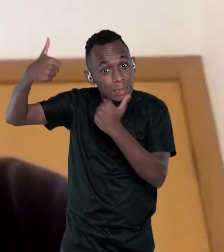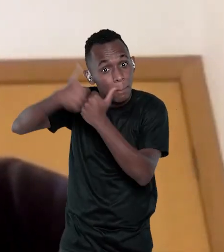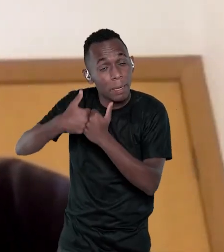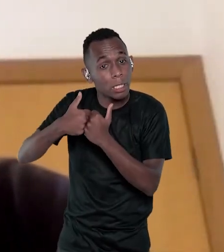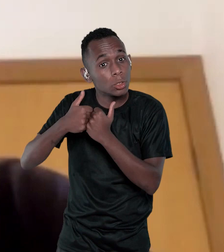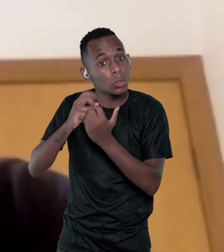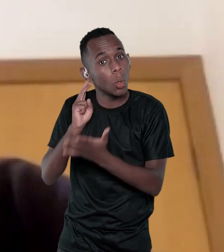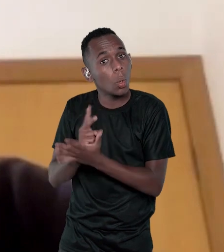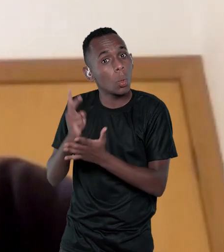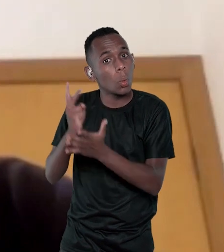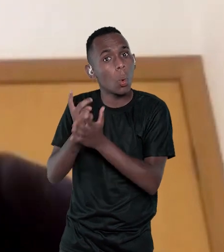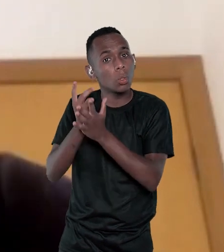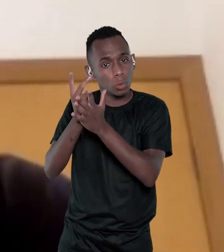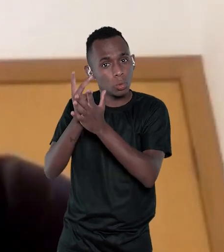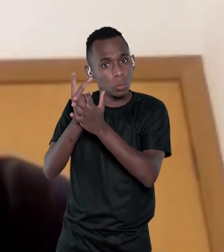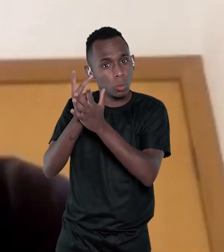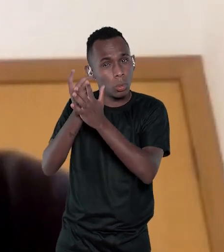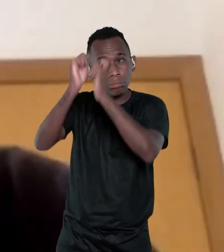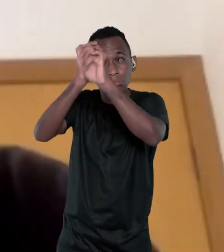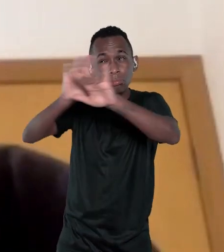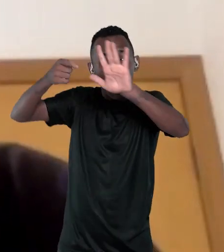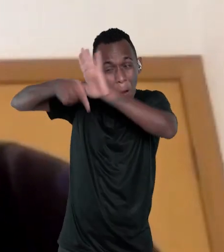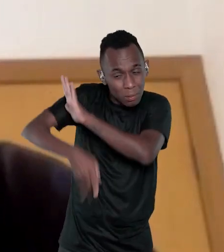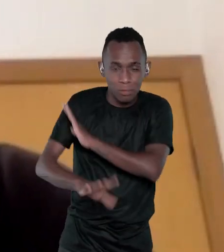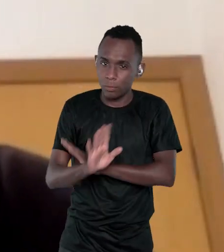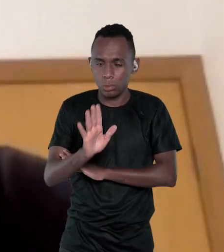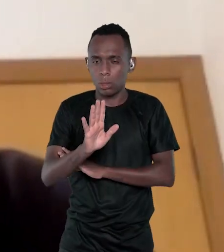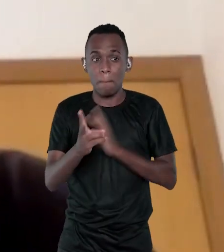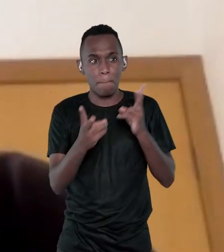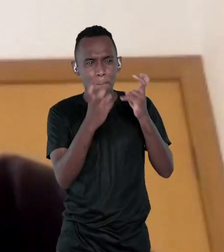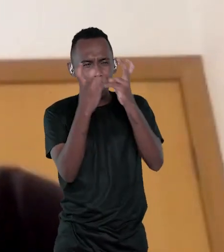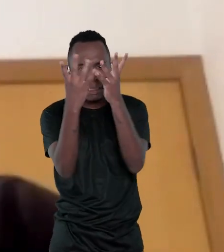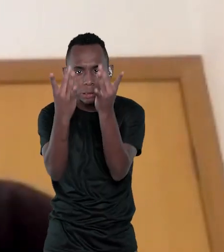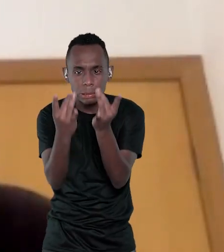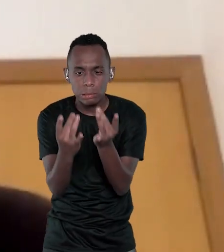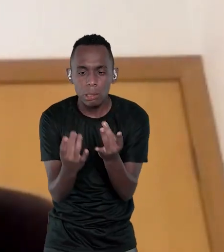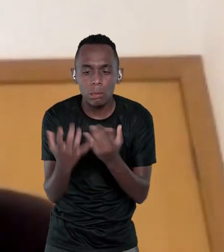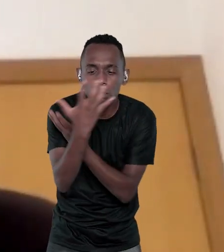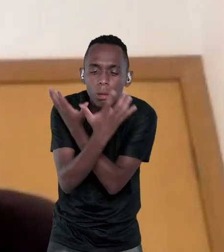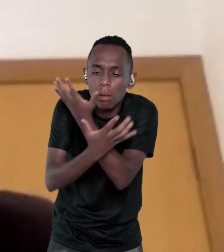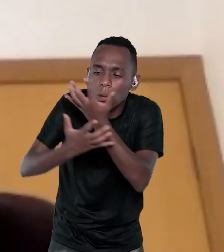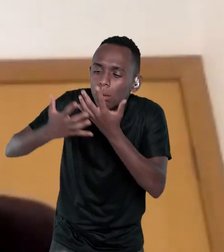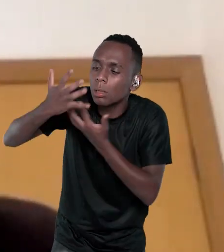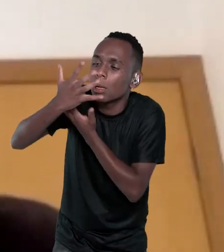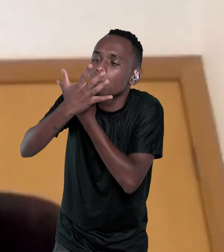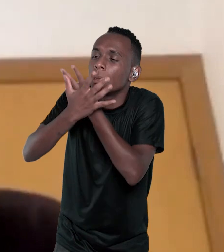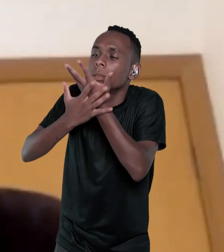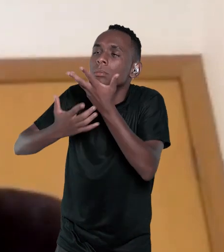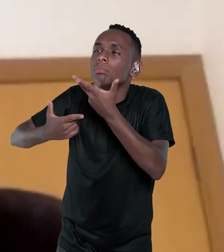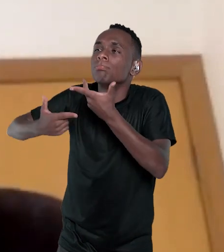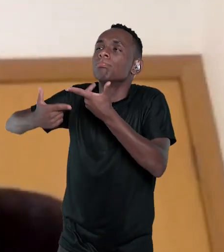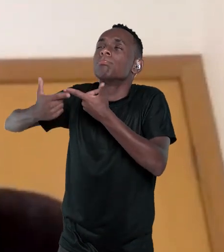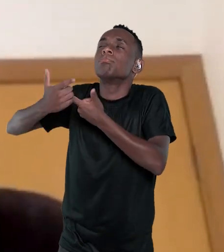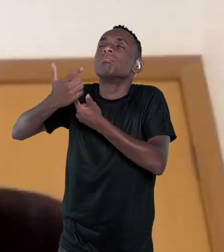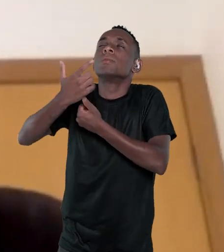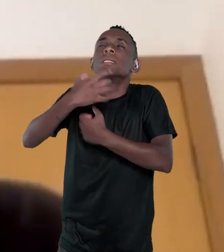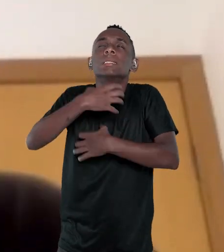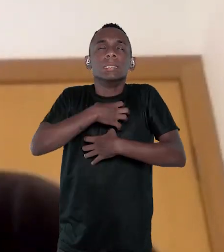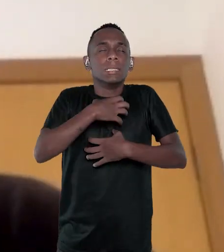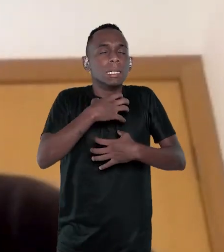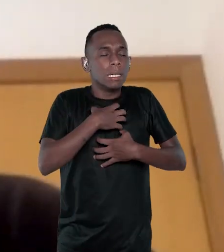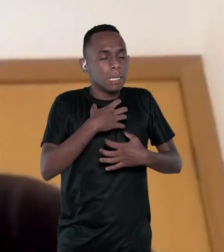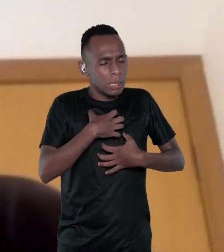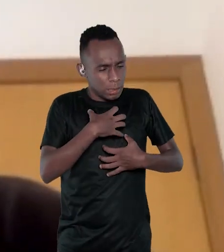mas pousem novamente por perto suas fantasias. Percebam melhor a música, a rainha dos